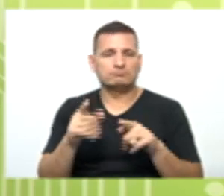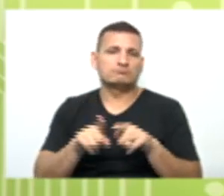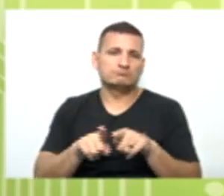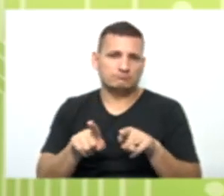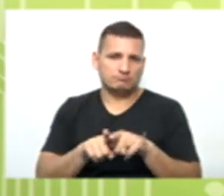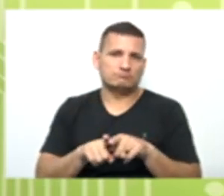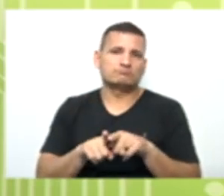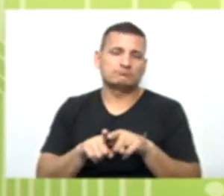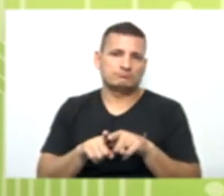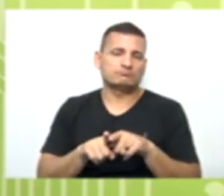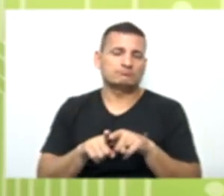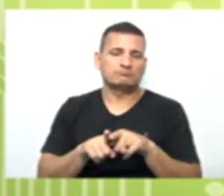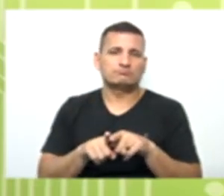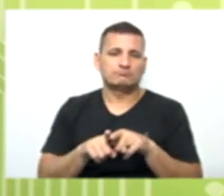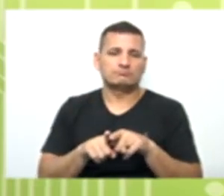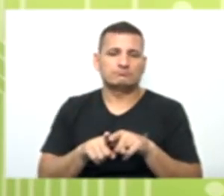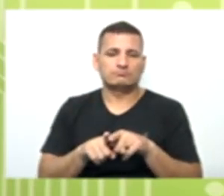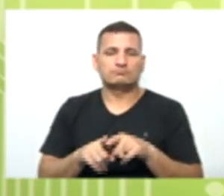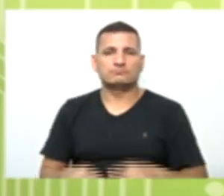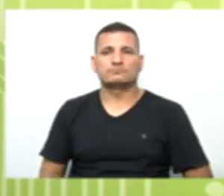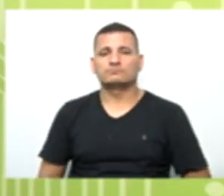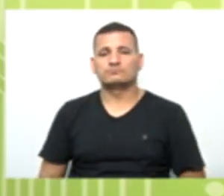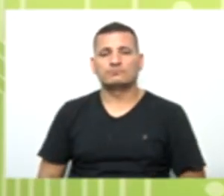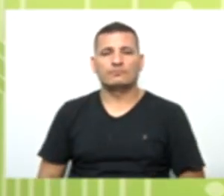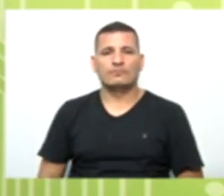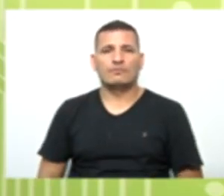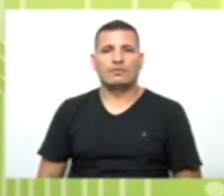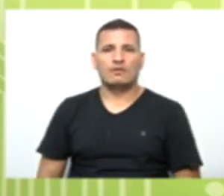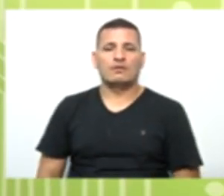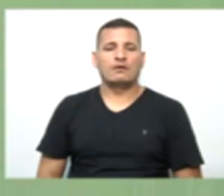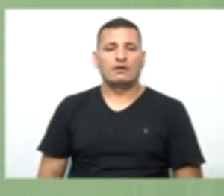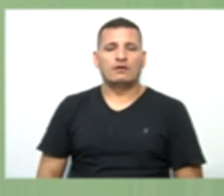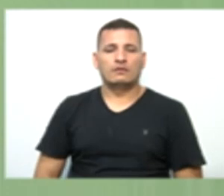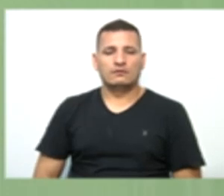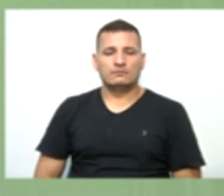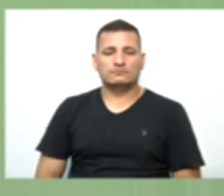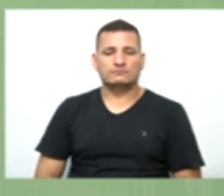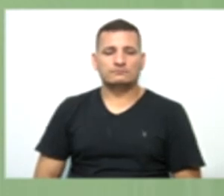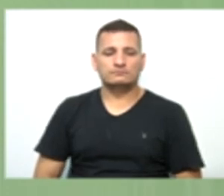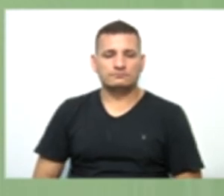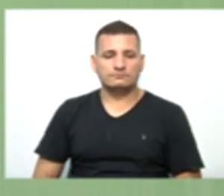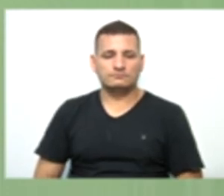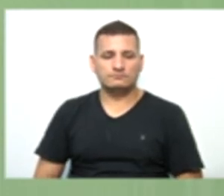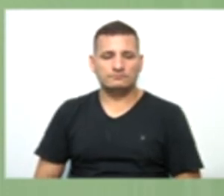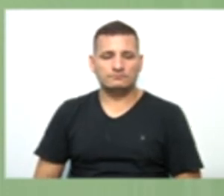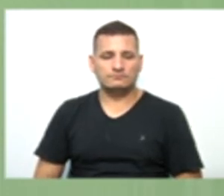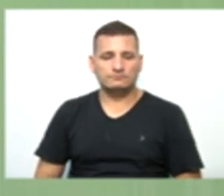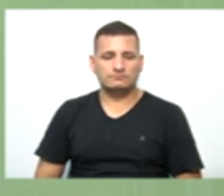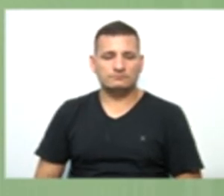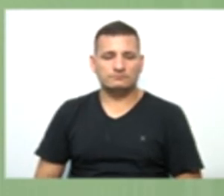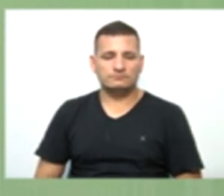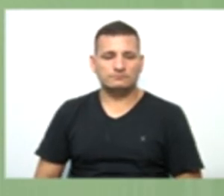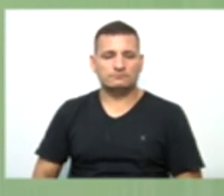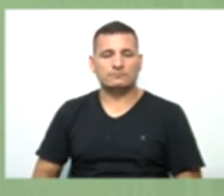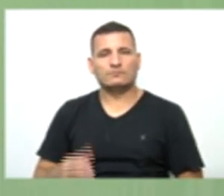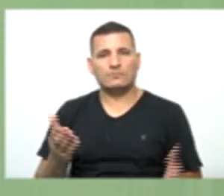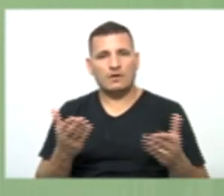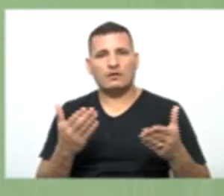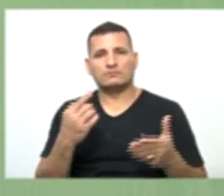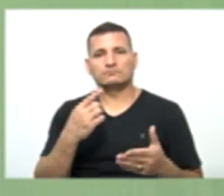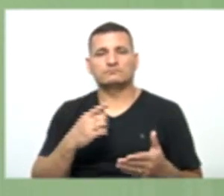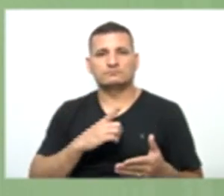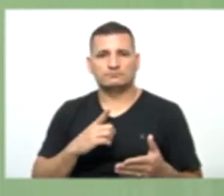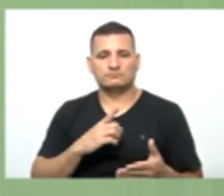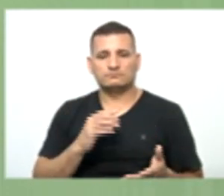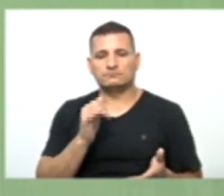colocamos algumas para vocês naquele modelo de relatório. Seguindo, então, nós trazemos aqui um exemplo,